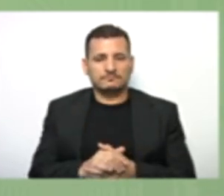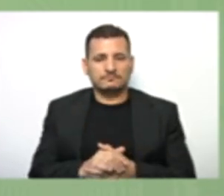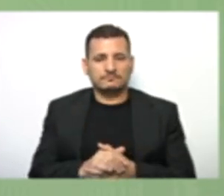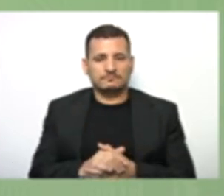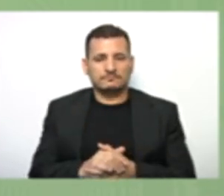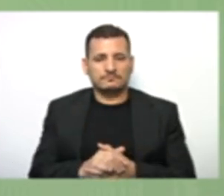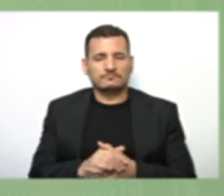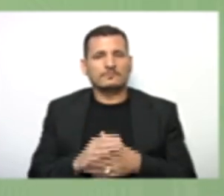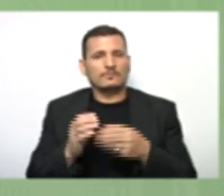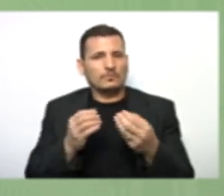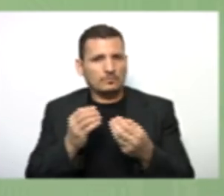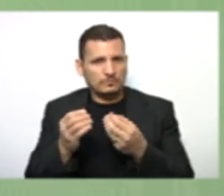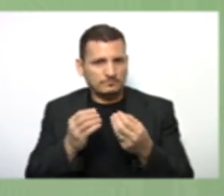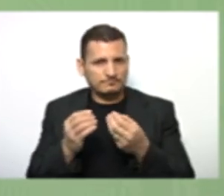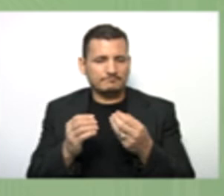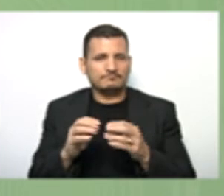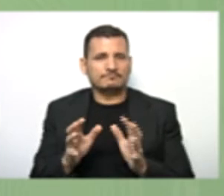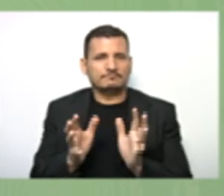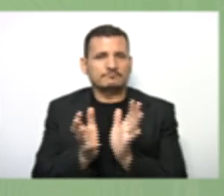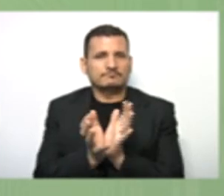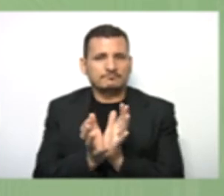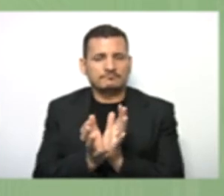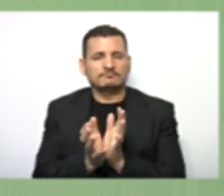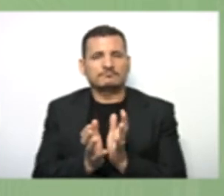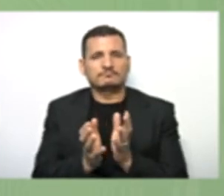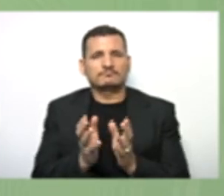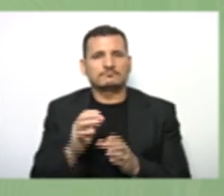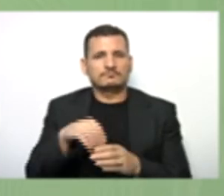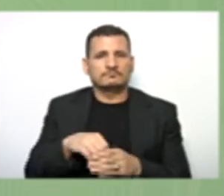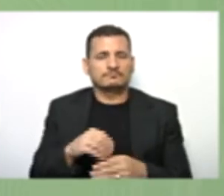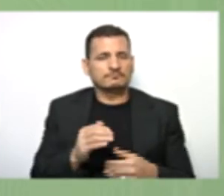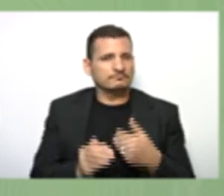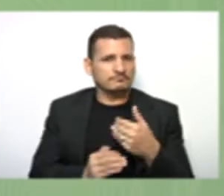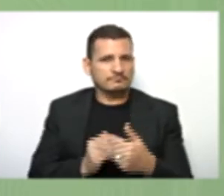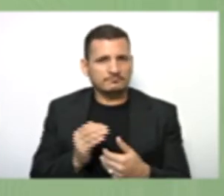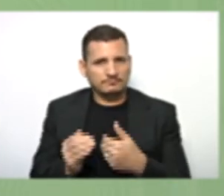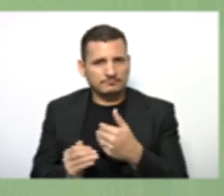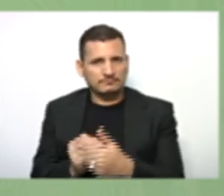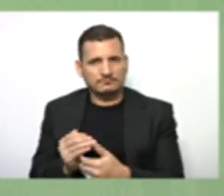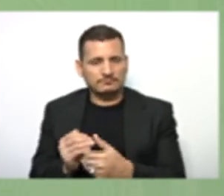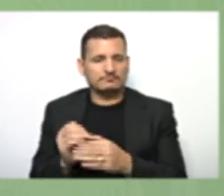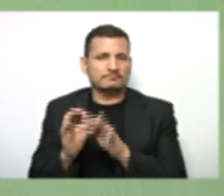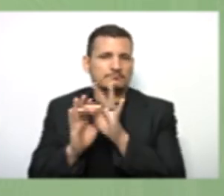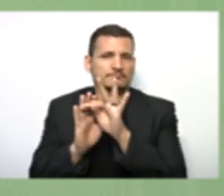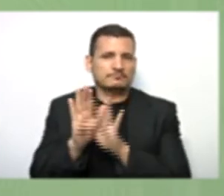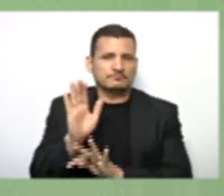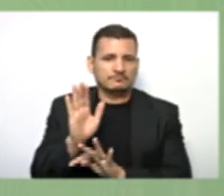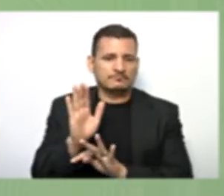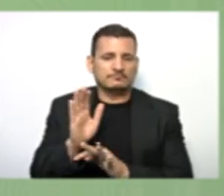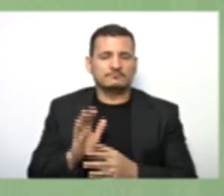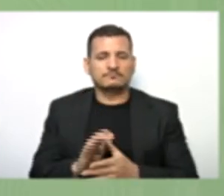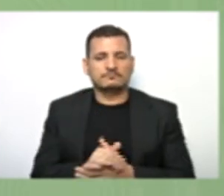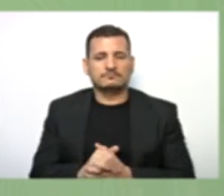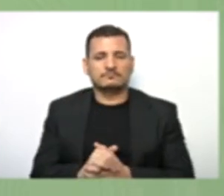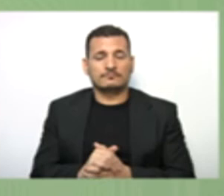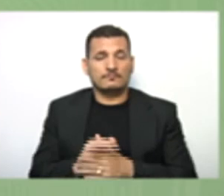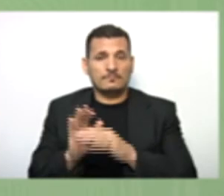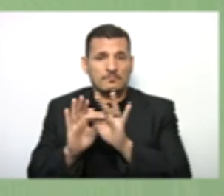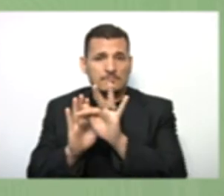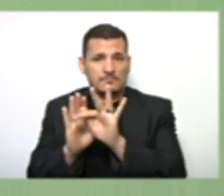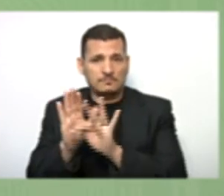é classificado o processo de um editor de texto? O editor de